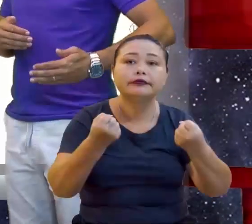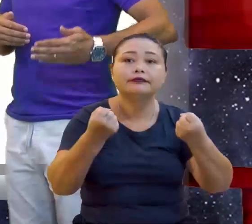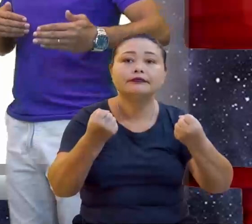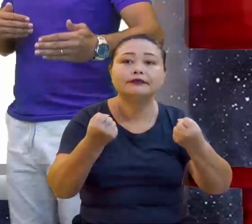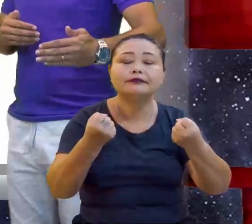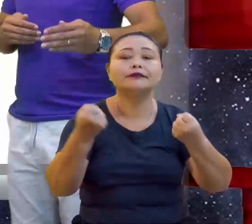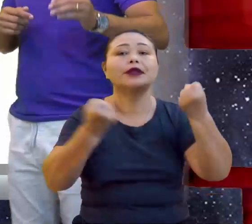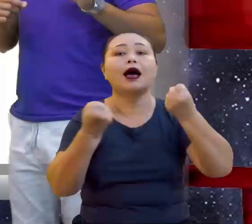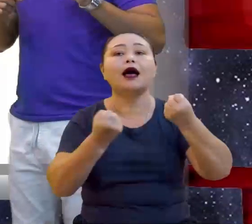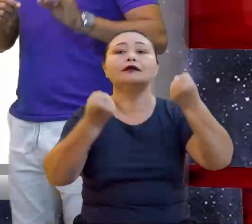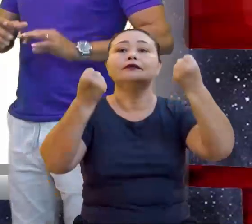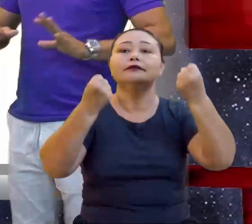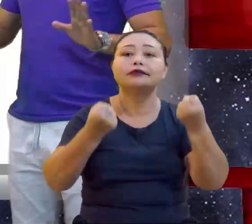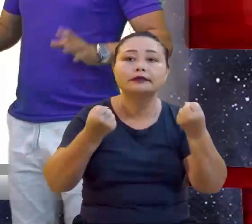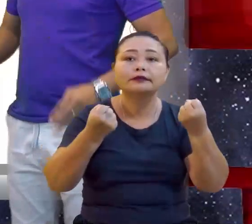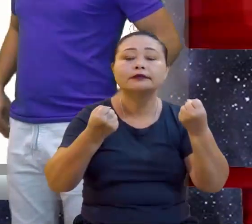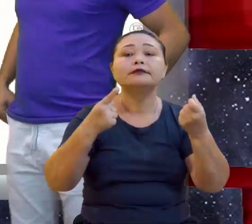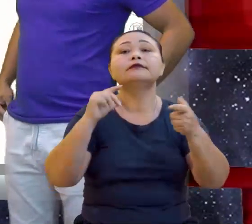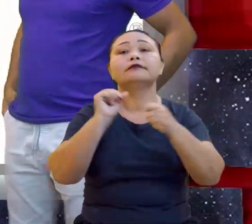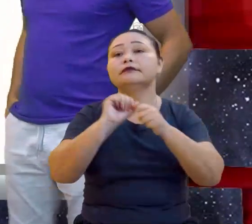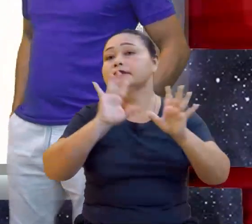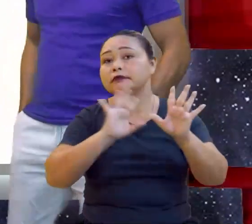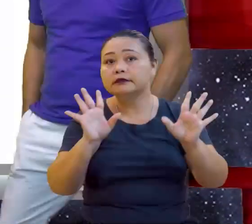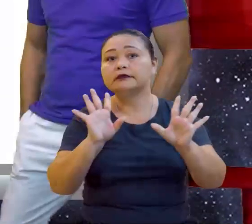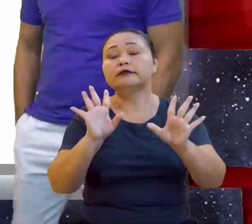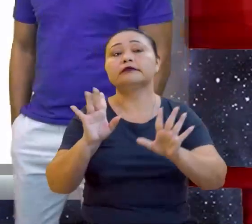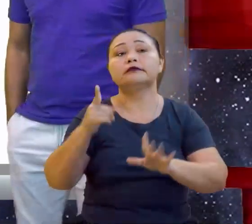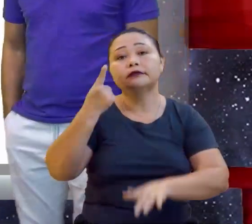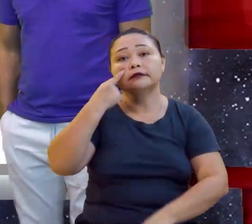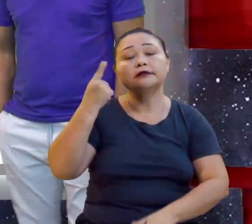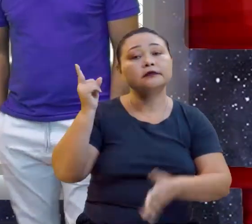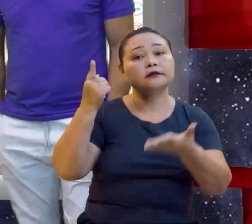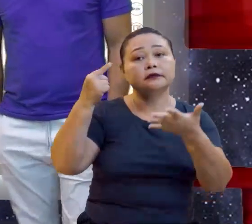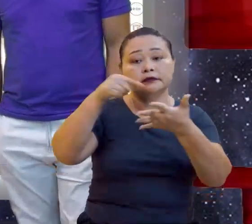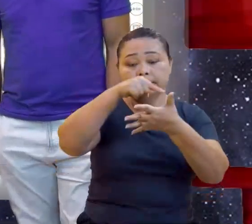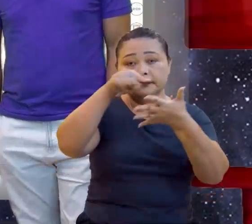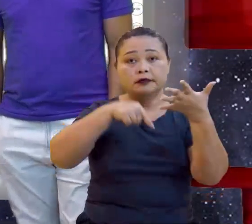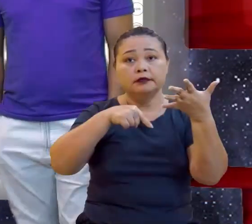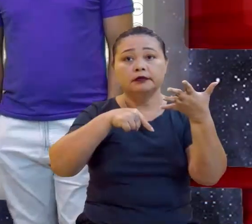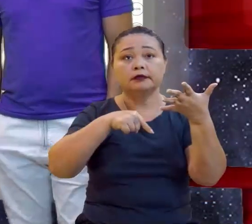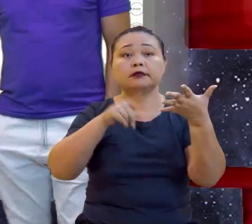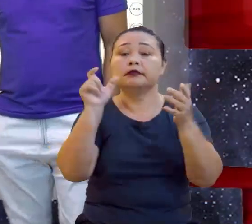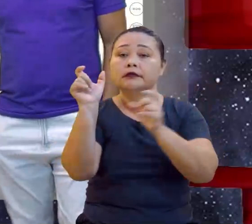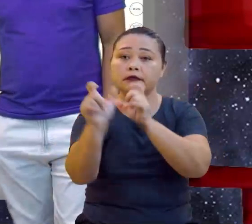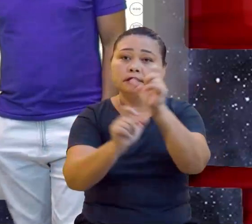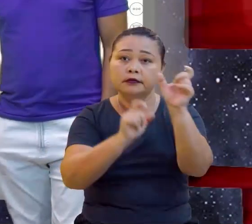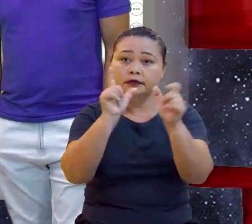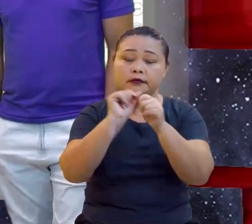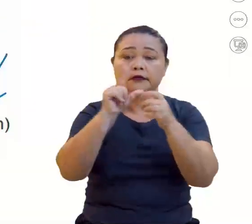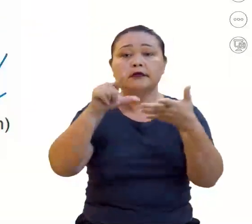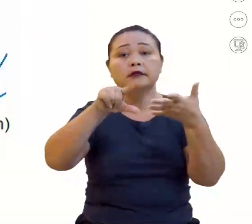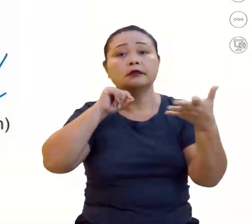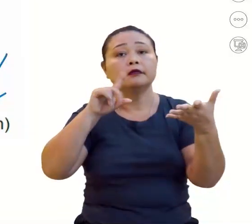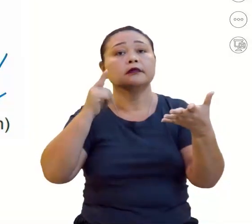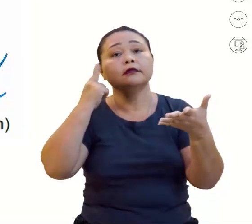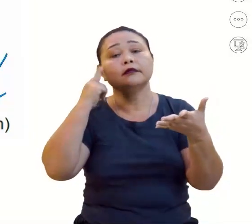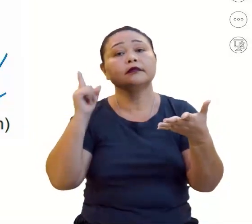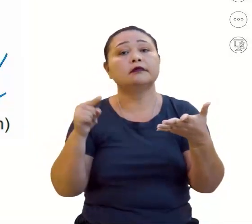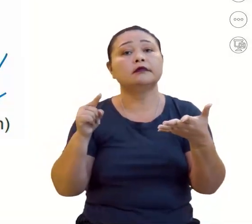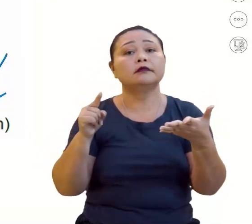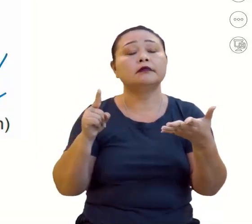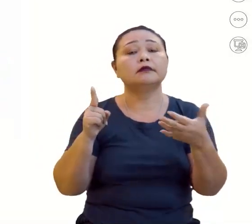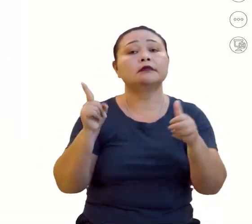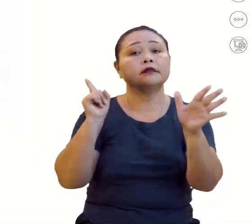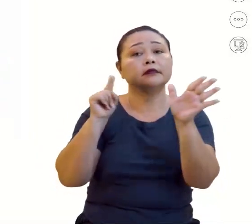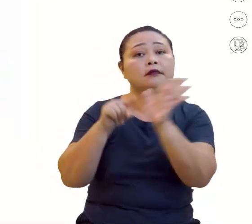6, 7, 8. Mas o carro parou. Tá? Então vamos lá analisar agora a palavra-chave e marcar a alternativa. Olha lá. Na